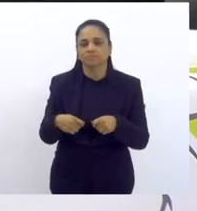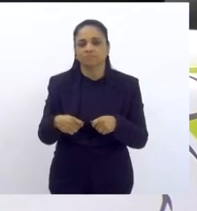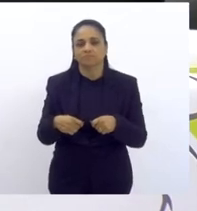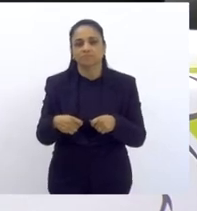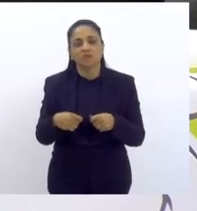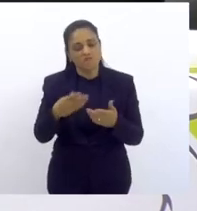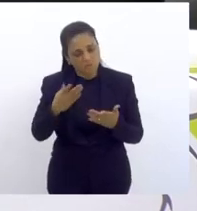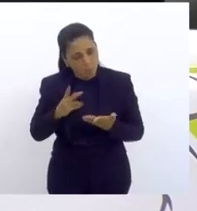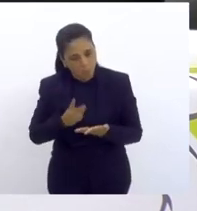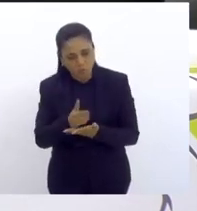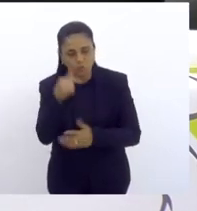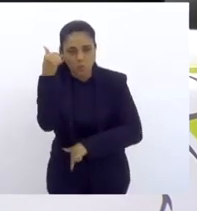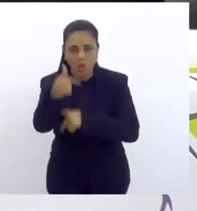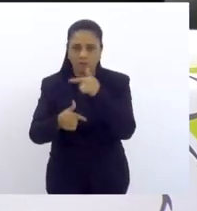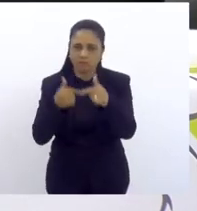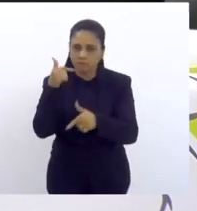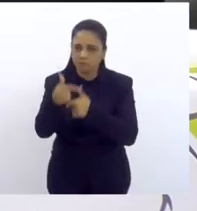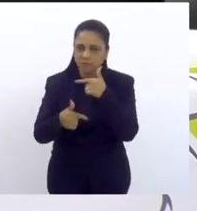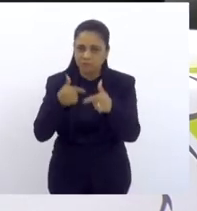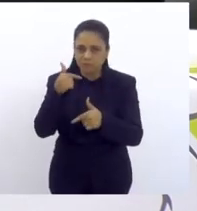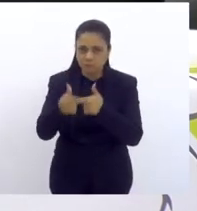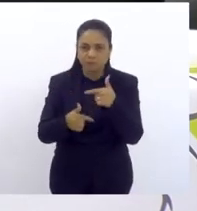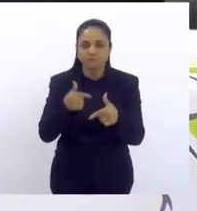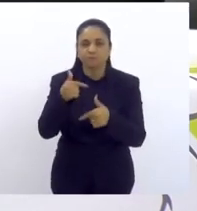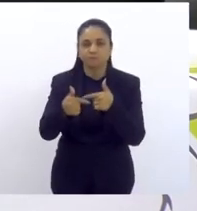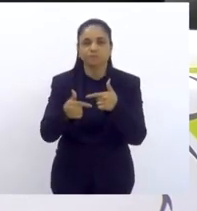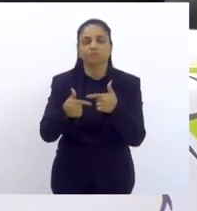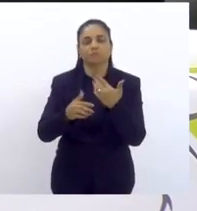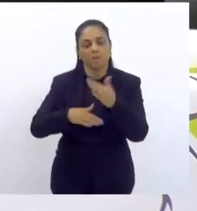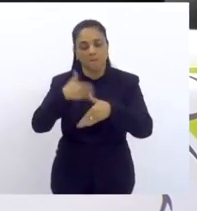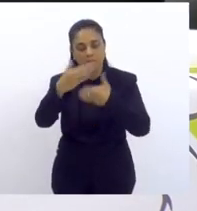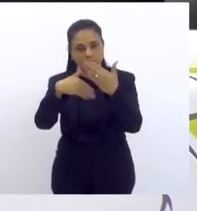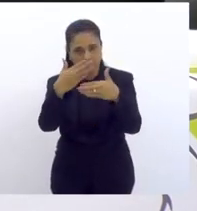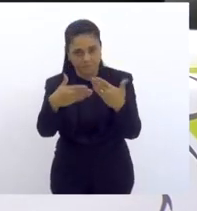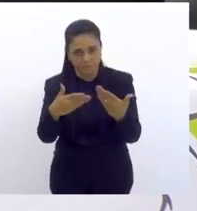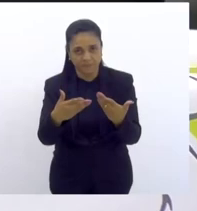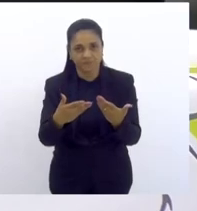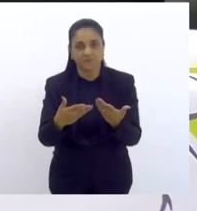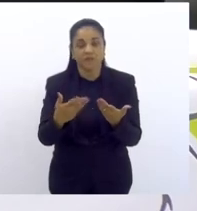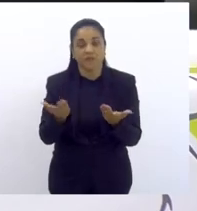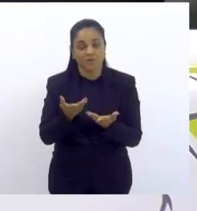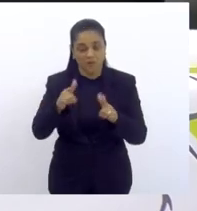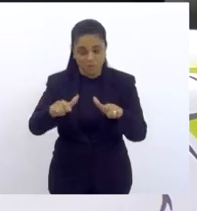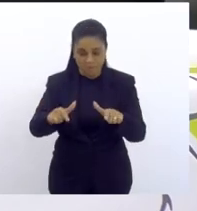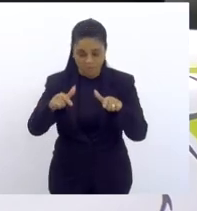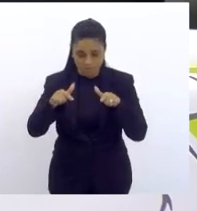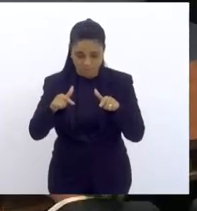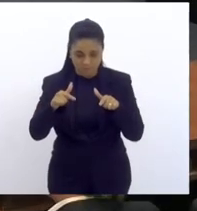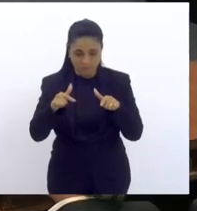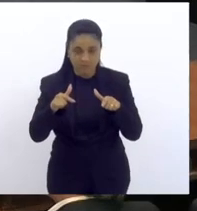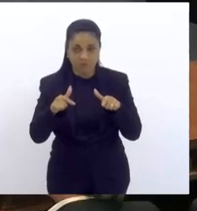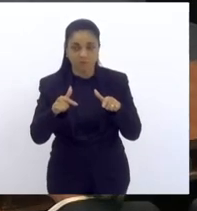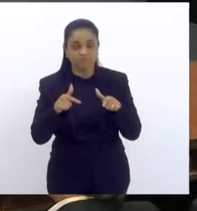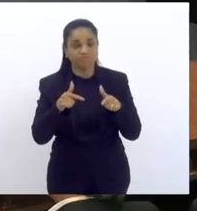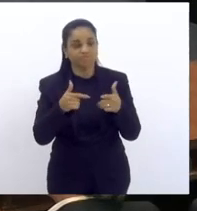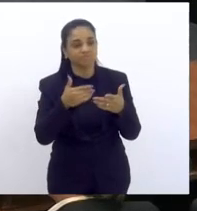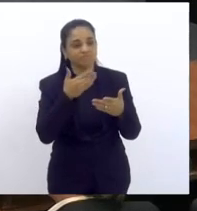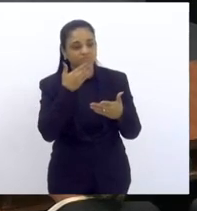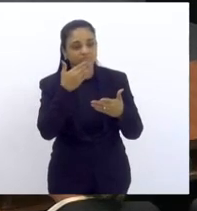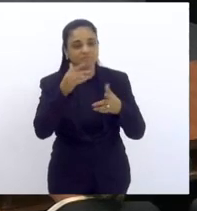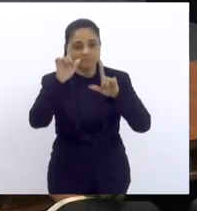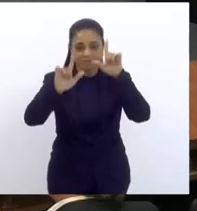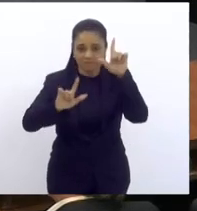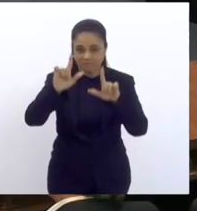pé na estrada para a gente conseguir avançar e antes de passar entrega da Moção propriamente dita Solicito a TV